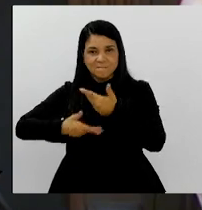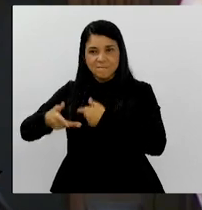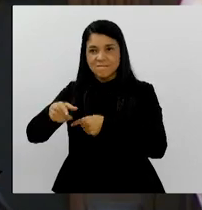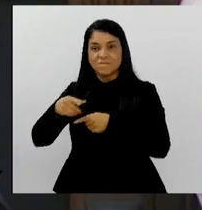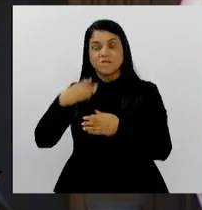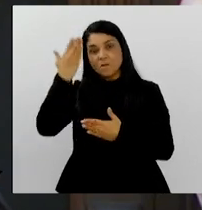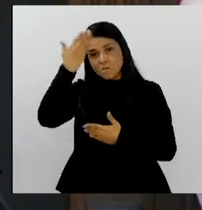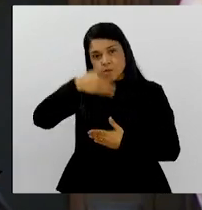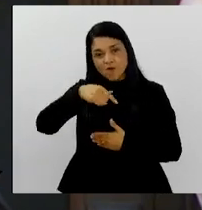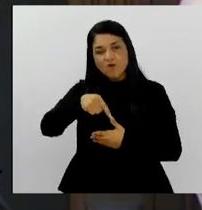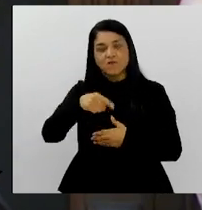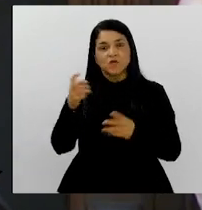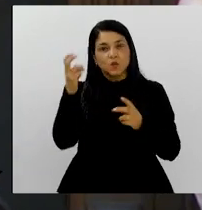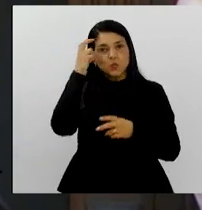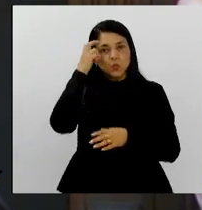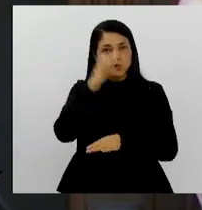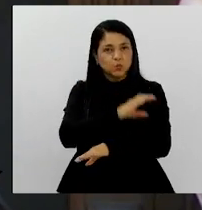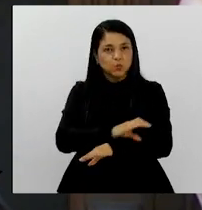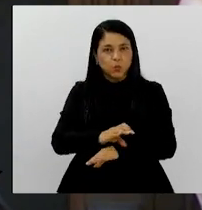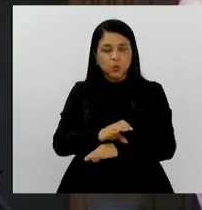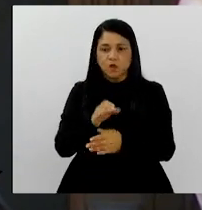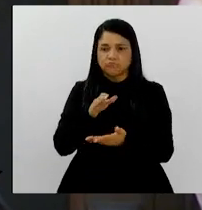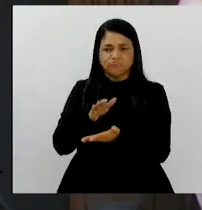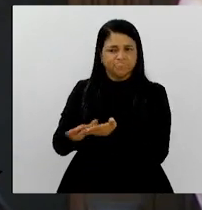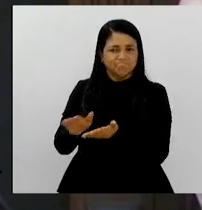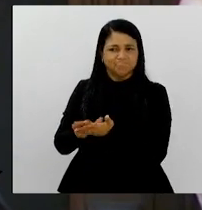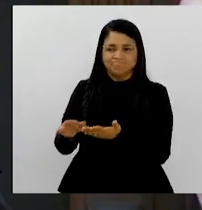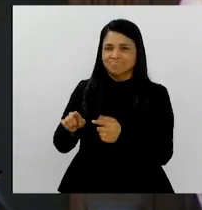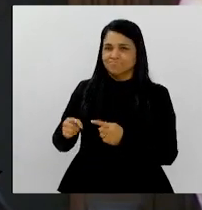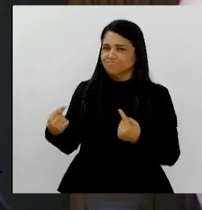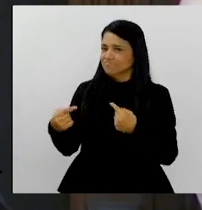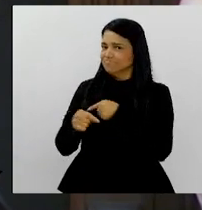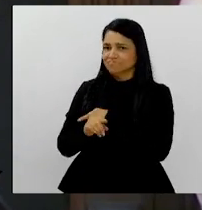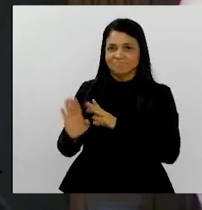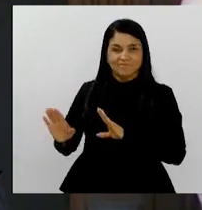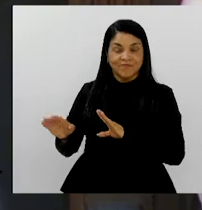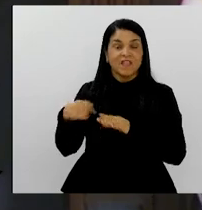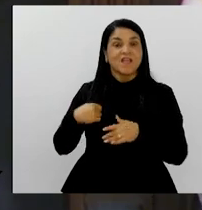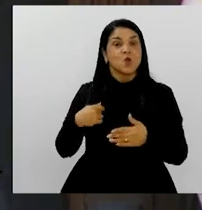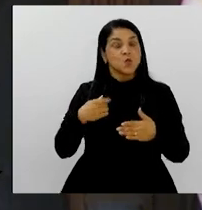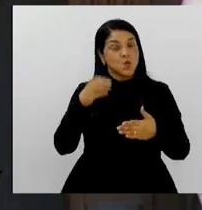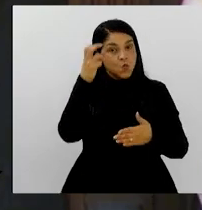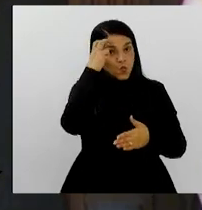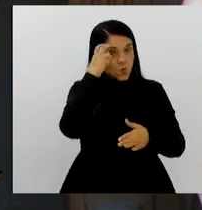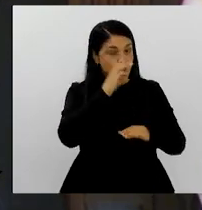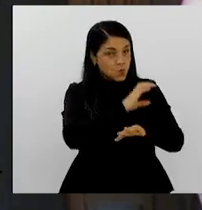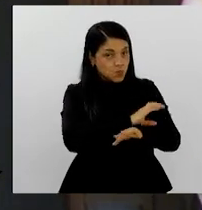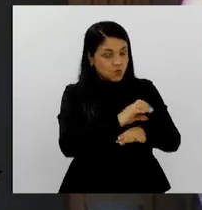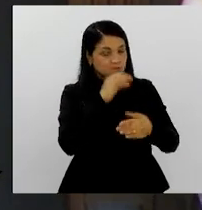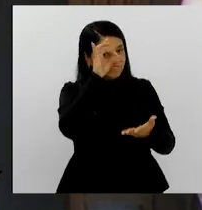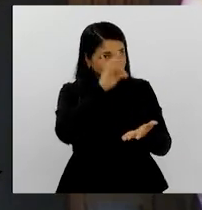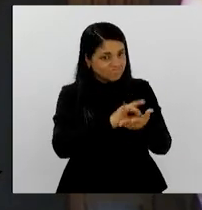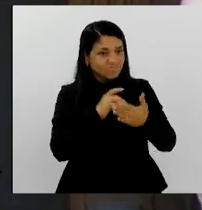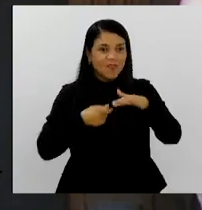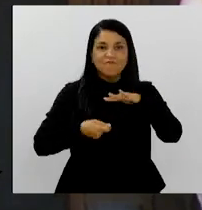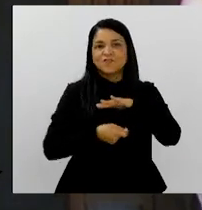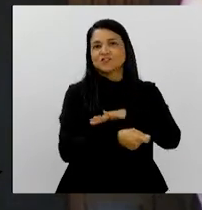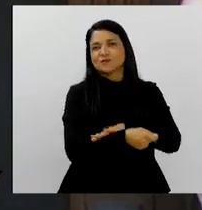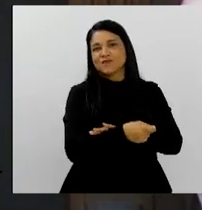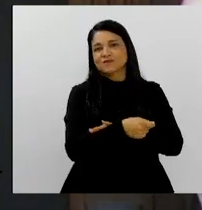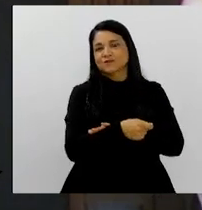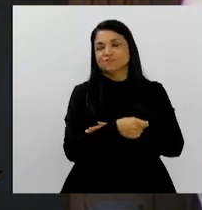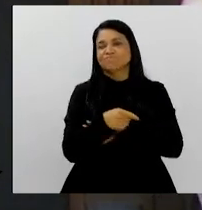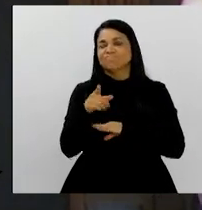B que cultura não é gasto, cultura é investimento. Quero concluir parabenizando todos vocês e agradecendo por toda essa luta